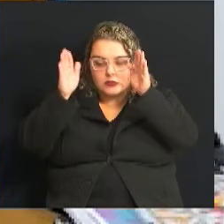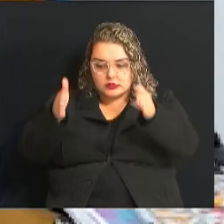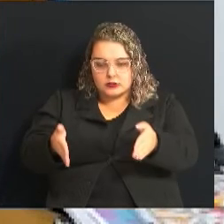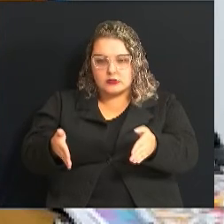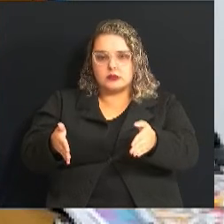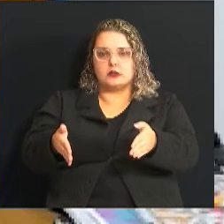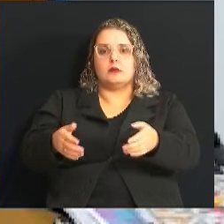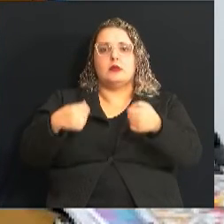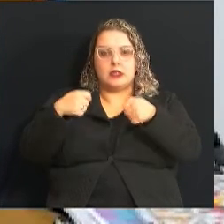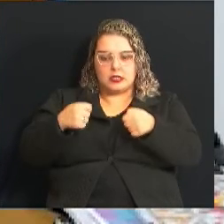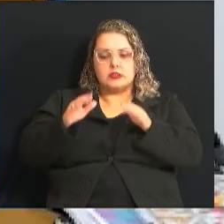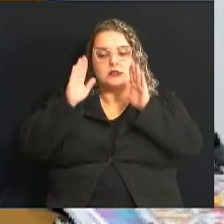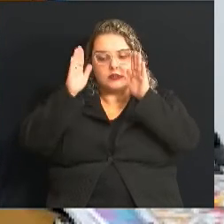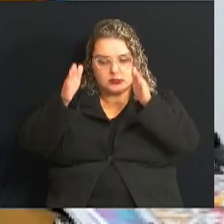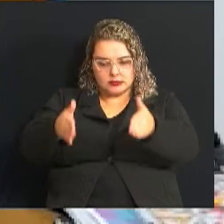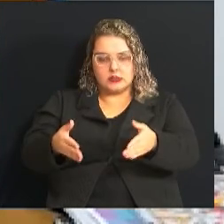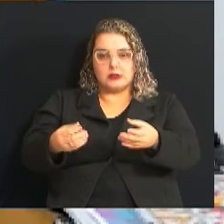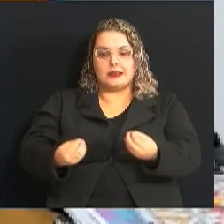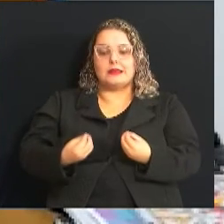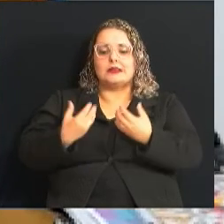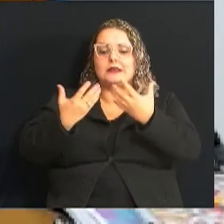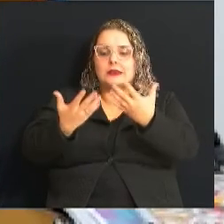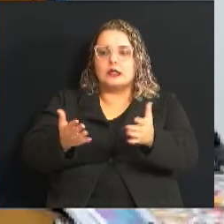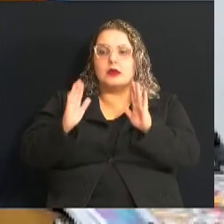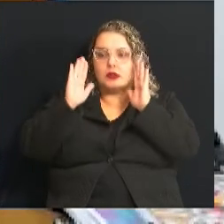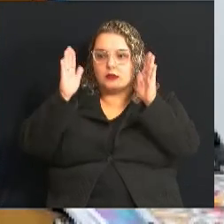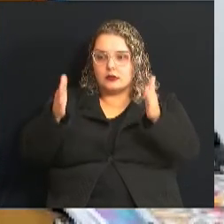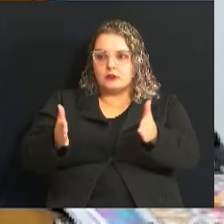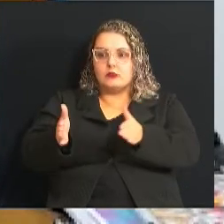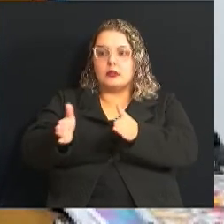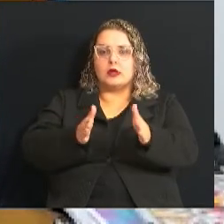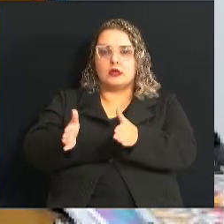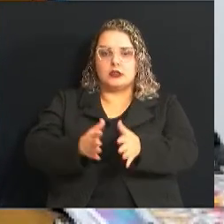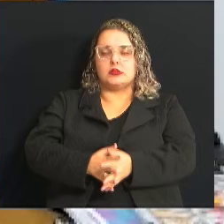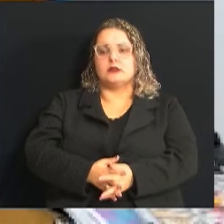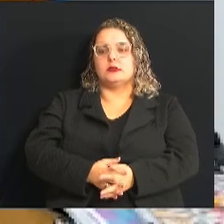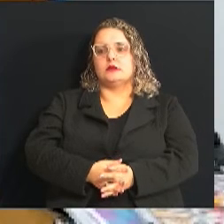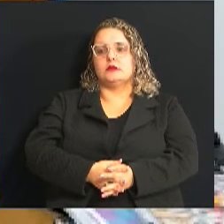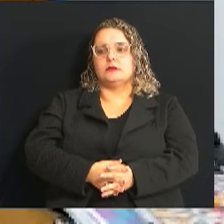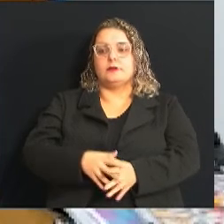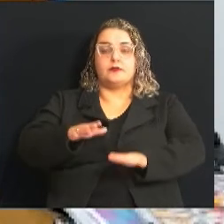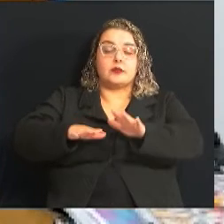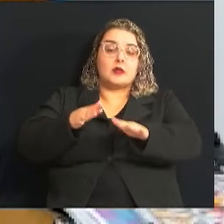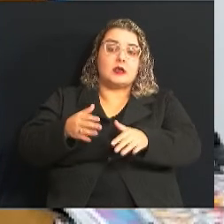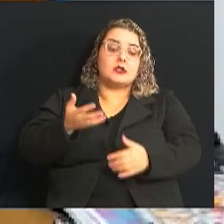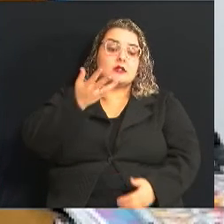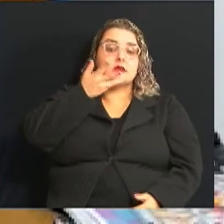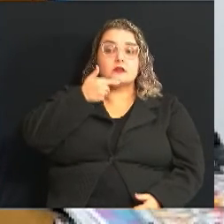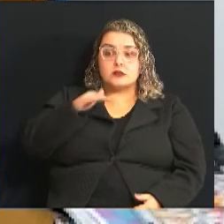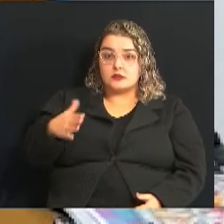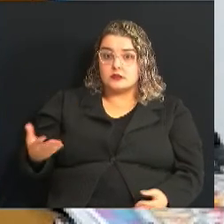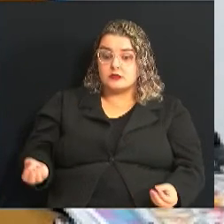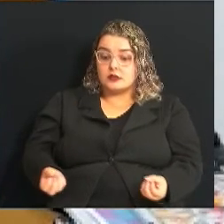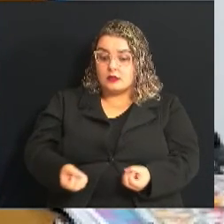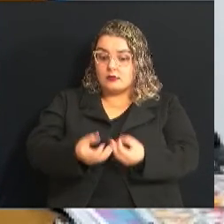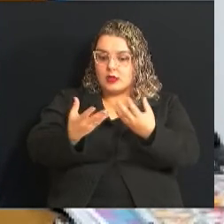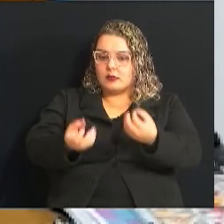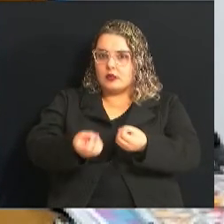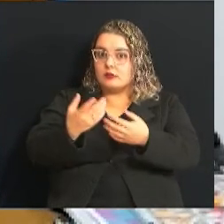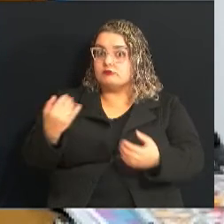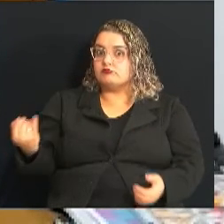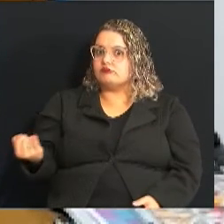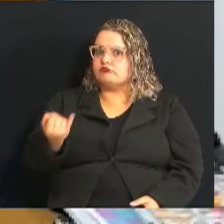sim dar atenção para esse momento. Porque às vezes a criança está trazendo coisas tão valiosas, aí é